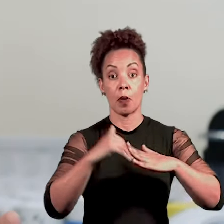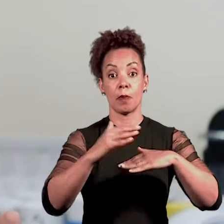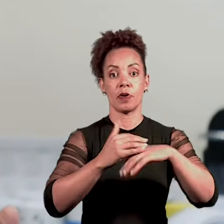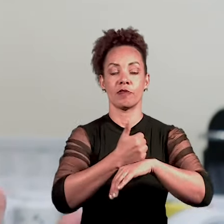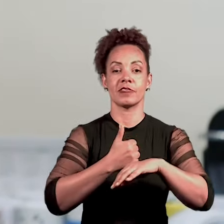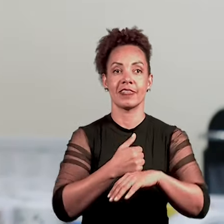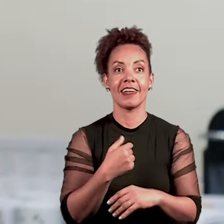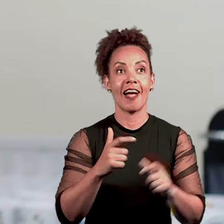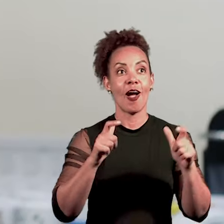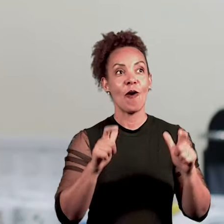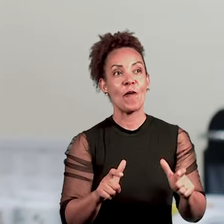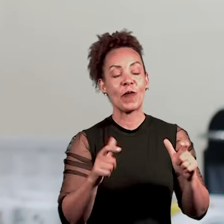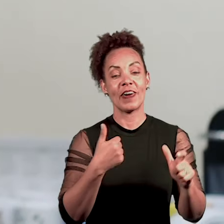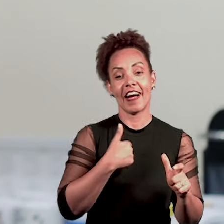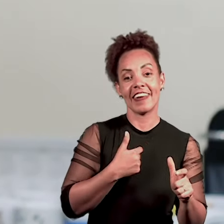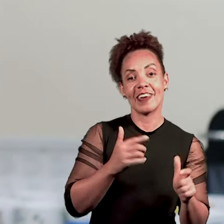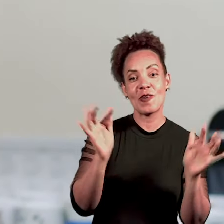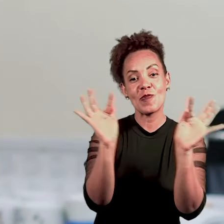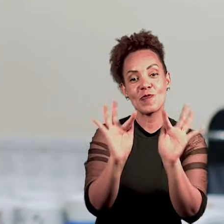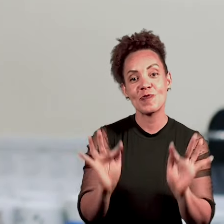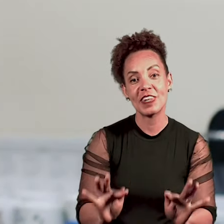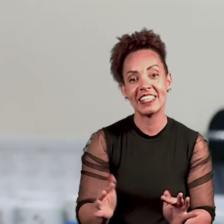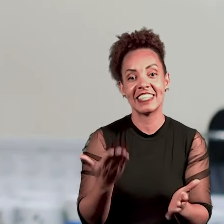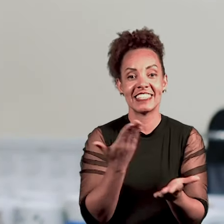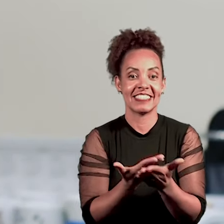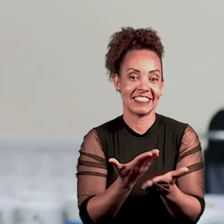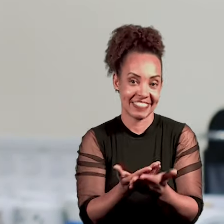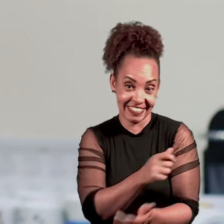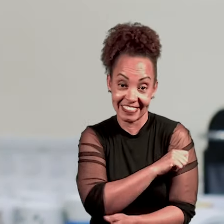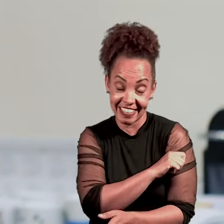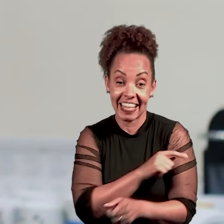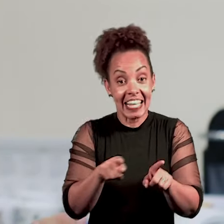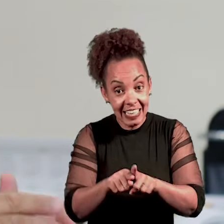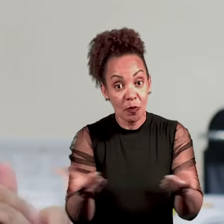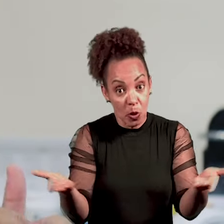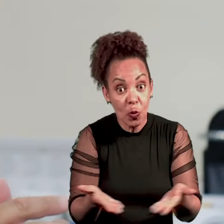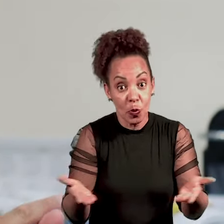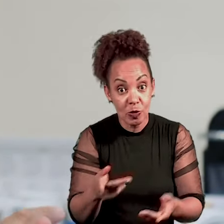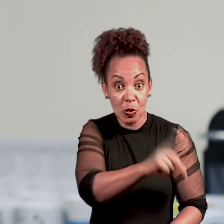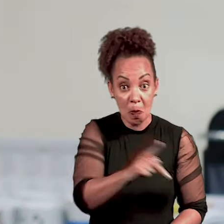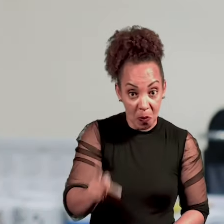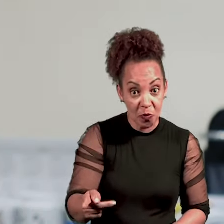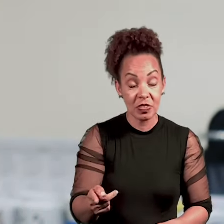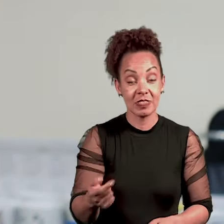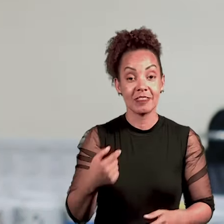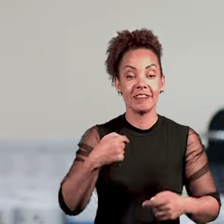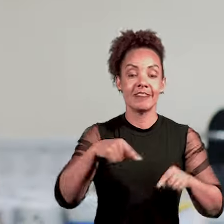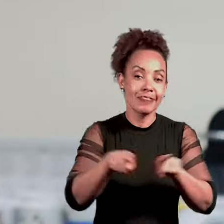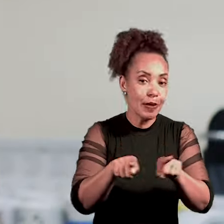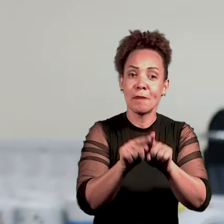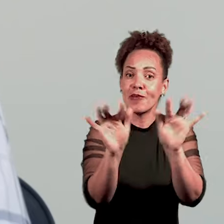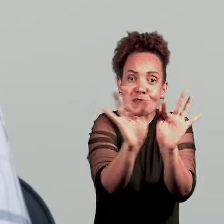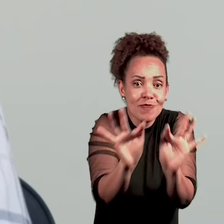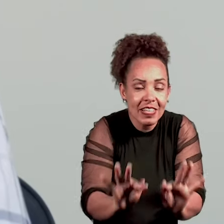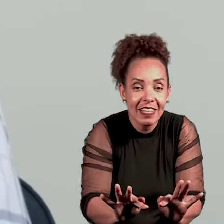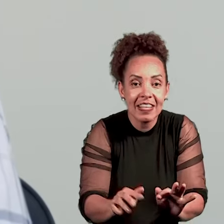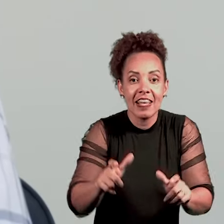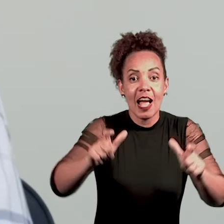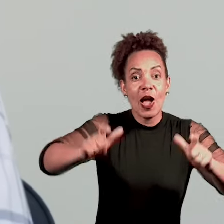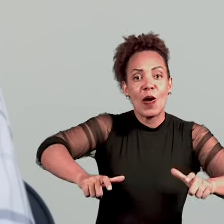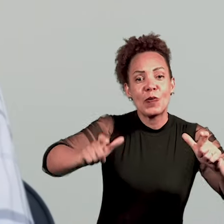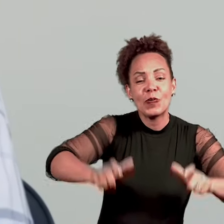estudante, sou muito feliz hoje enquanto professor dessa instituição. Eu digo que este campus é um lugar de ser feliz. Eu me